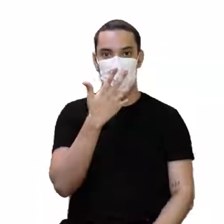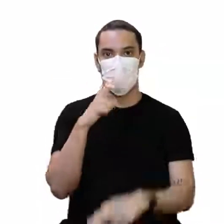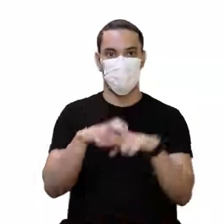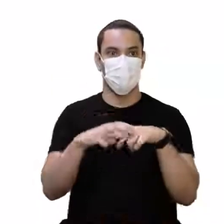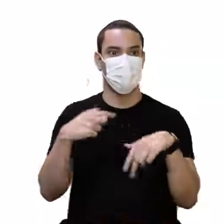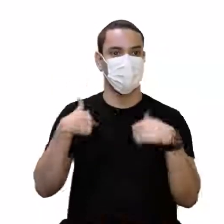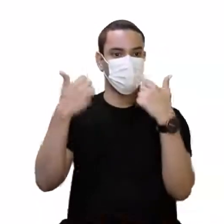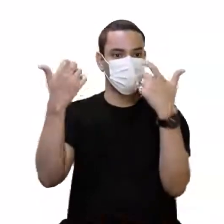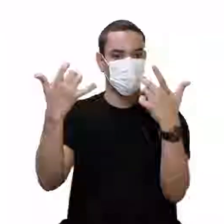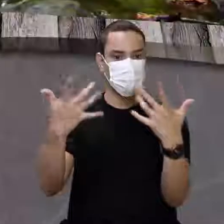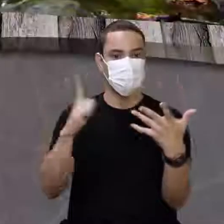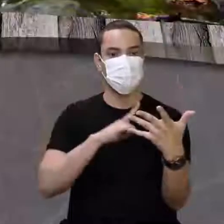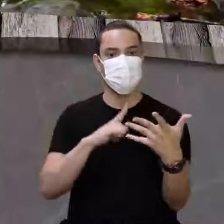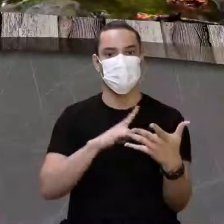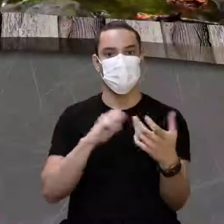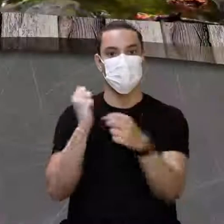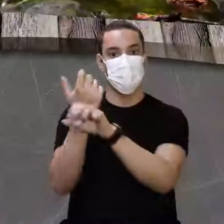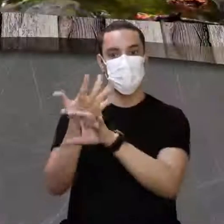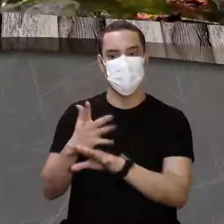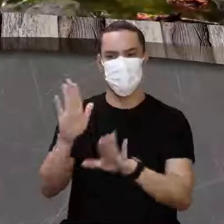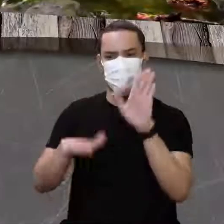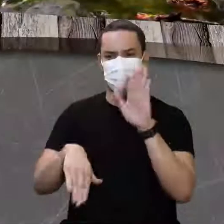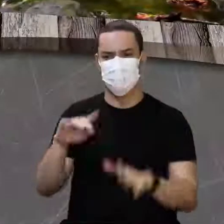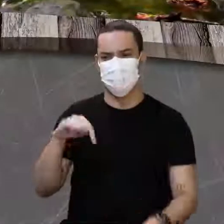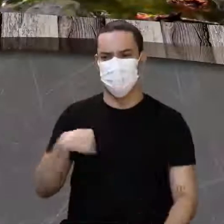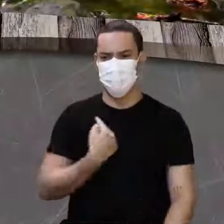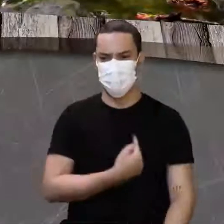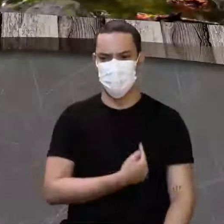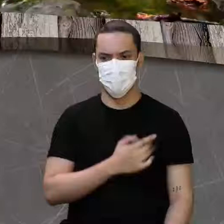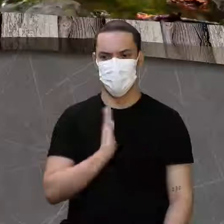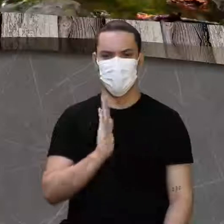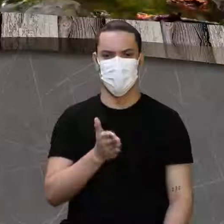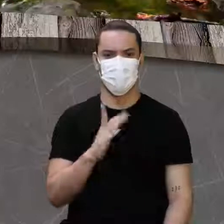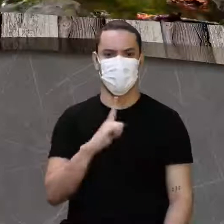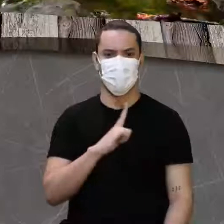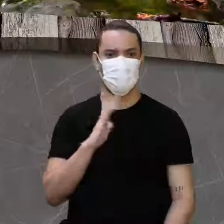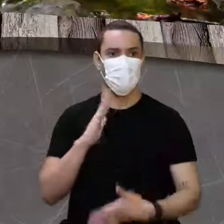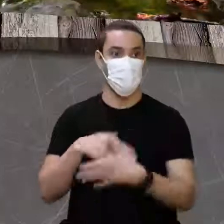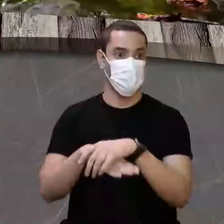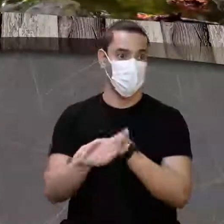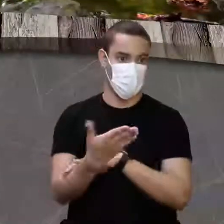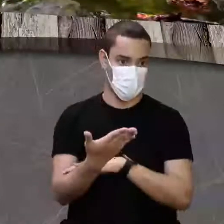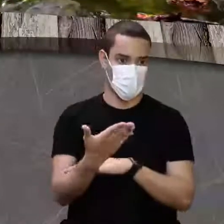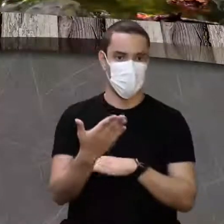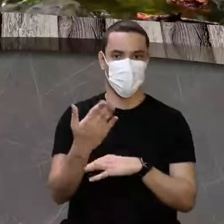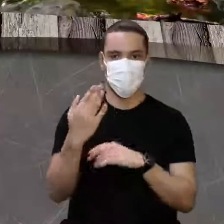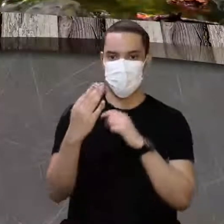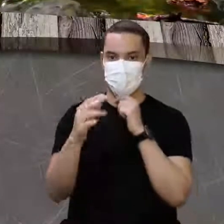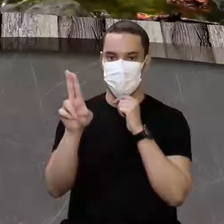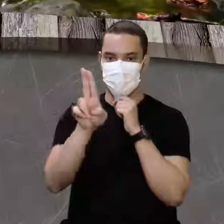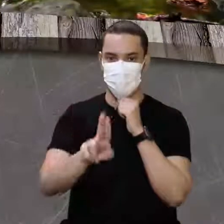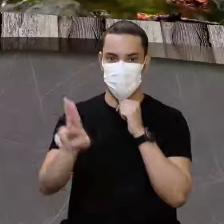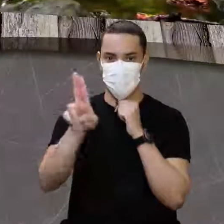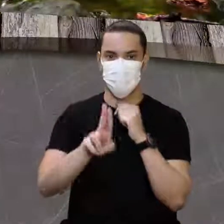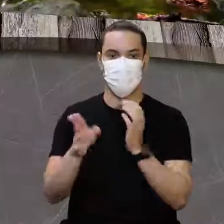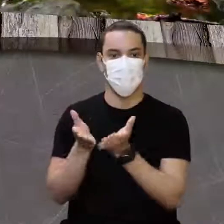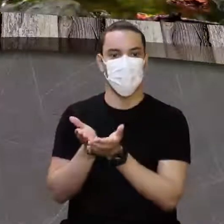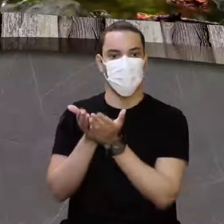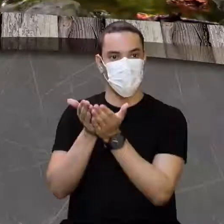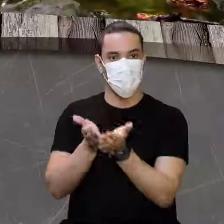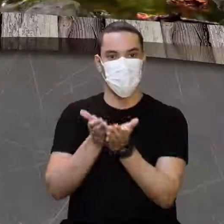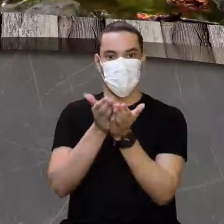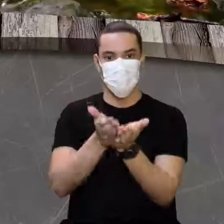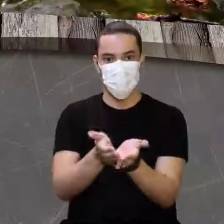naquelas vegetação, tem os galhos, a gente muitas vezes, quem já está acostumado a usar os barcos,